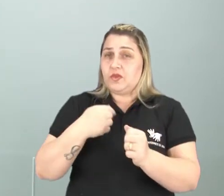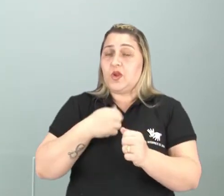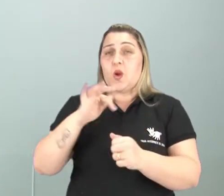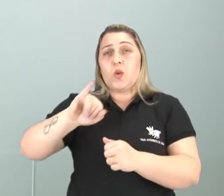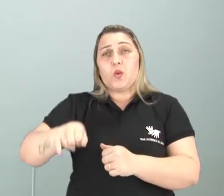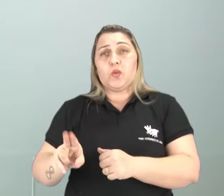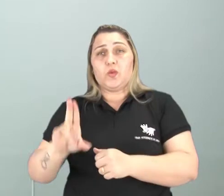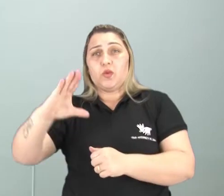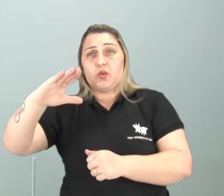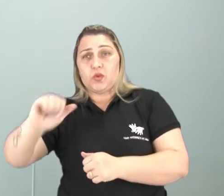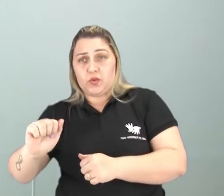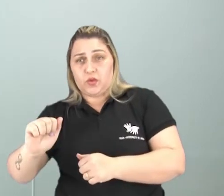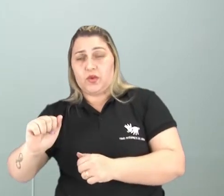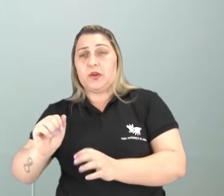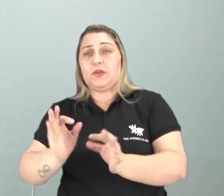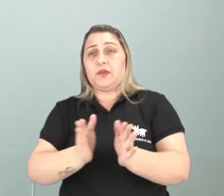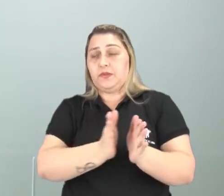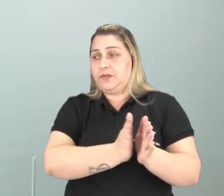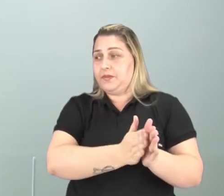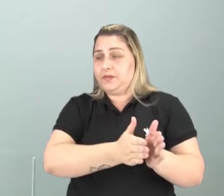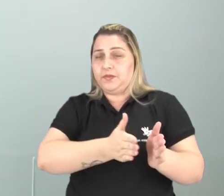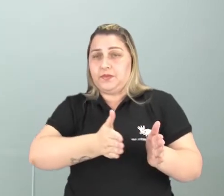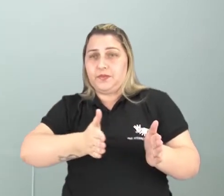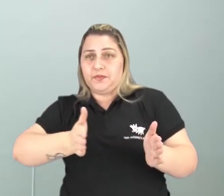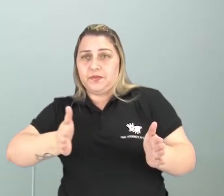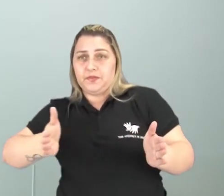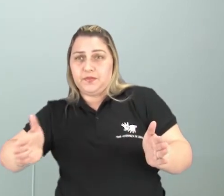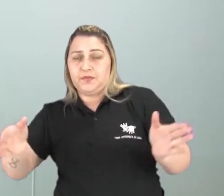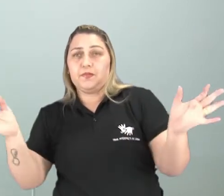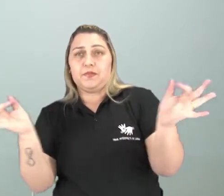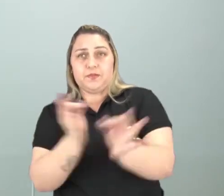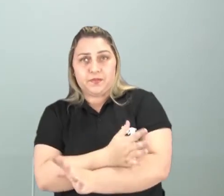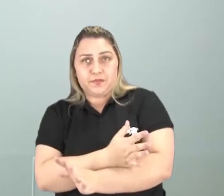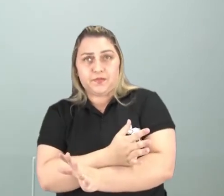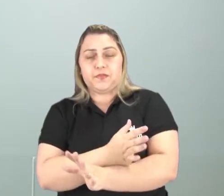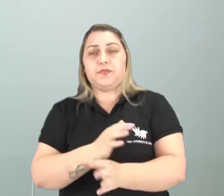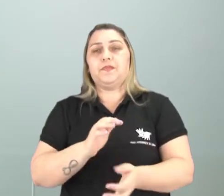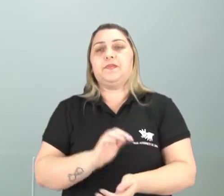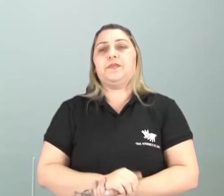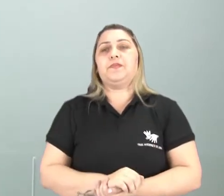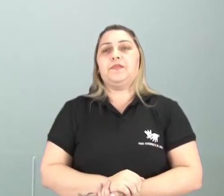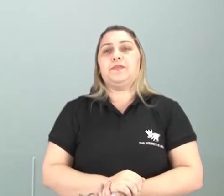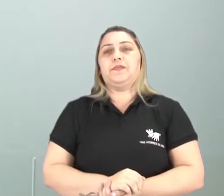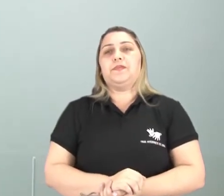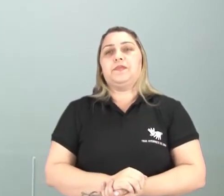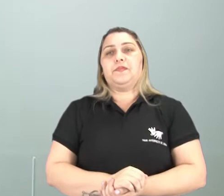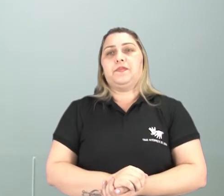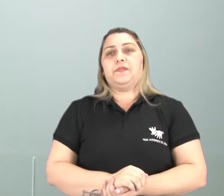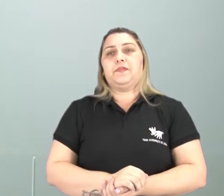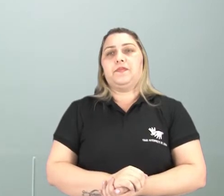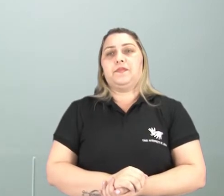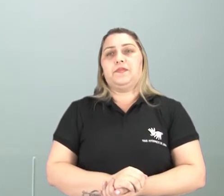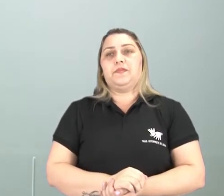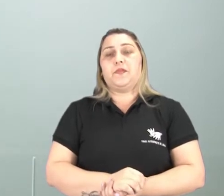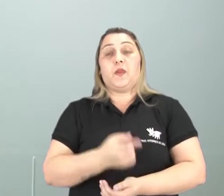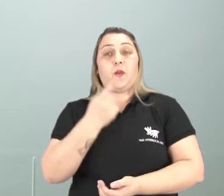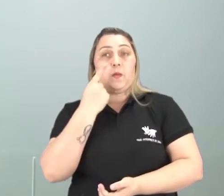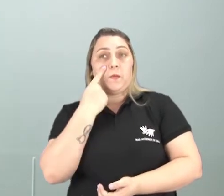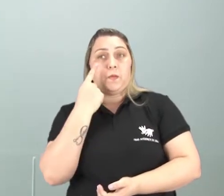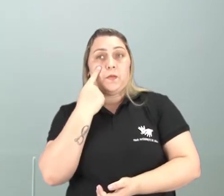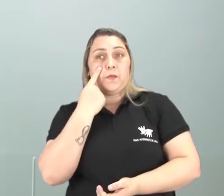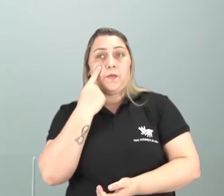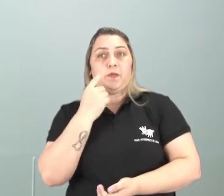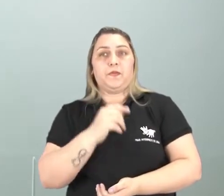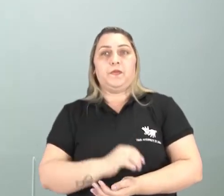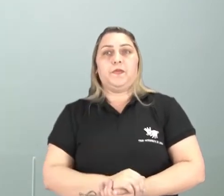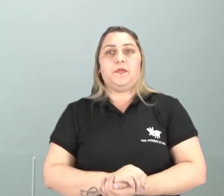comigo e com juca sobre sequências completando sequences e olha